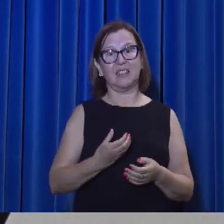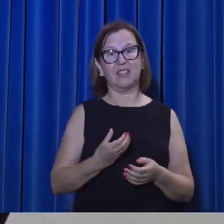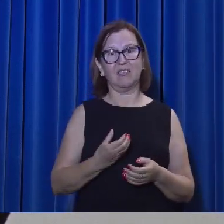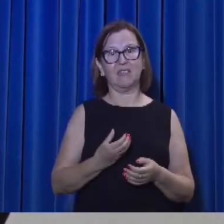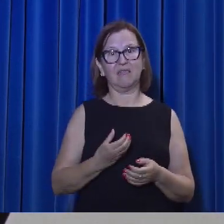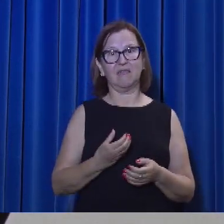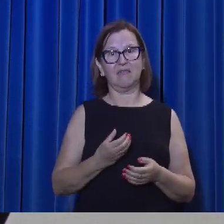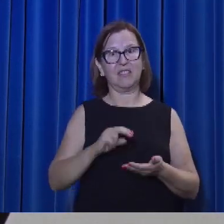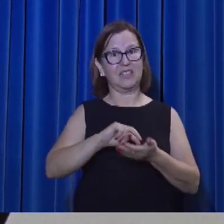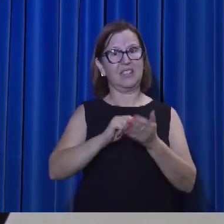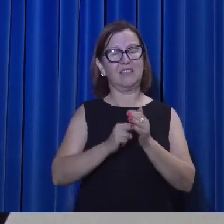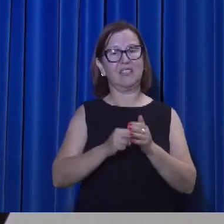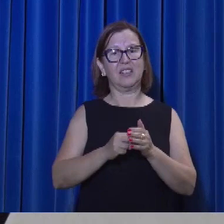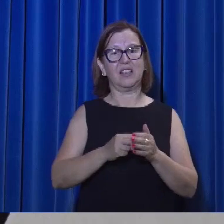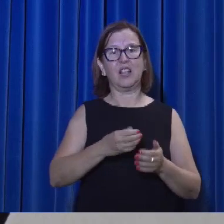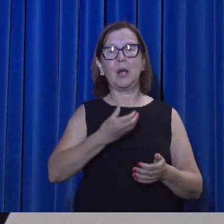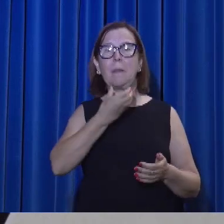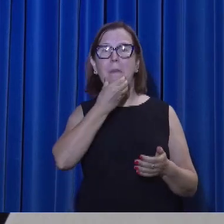é o Papai Noel.